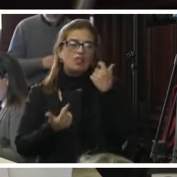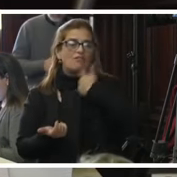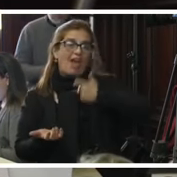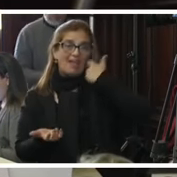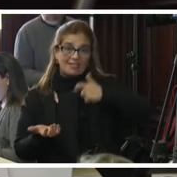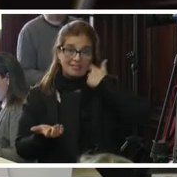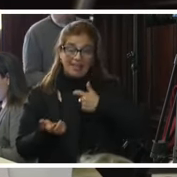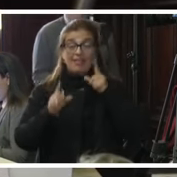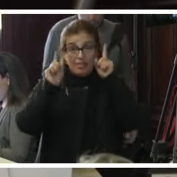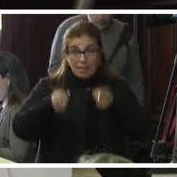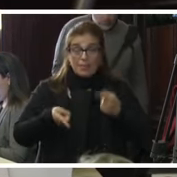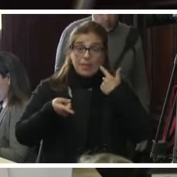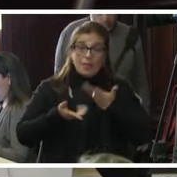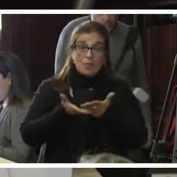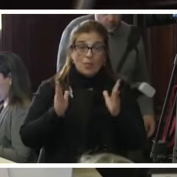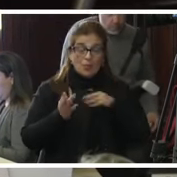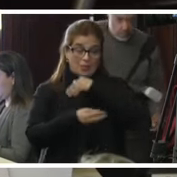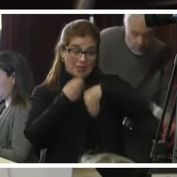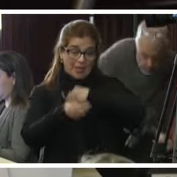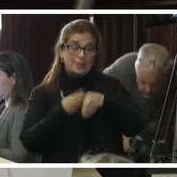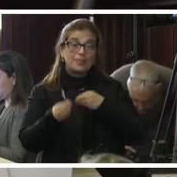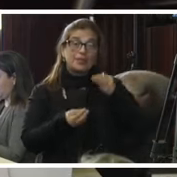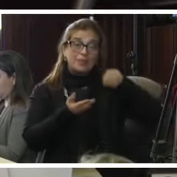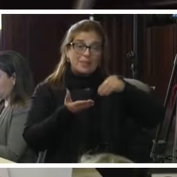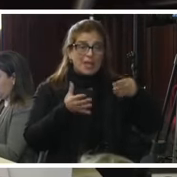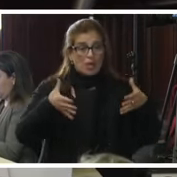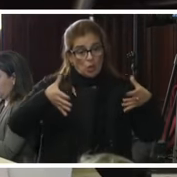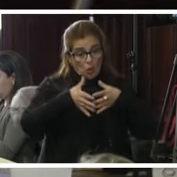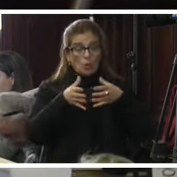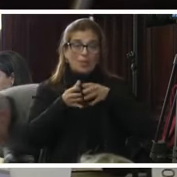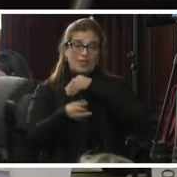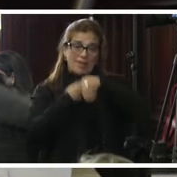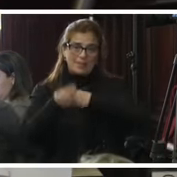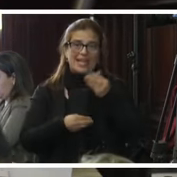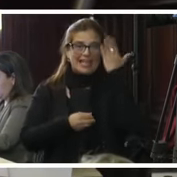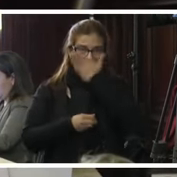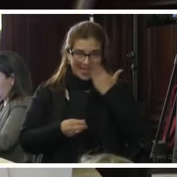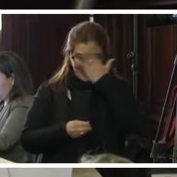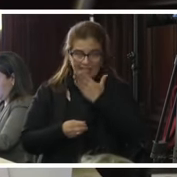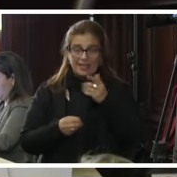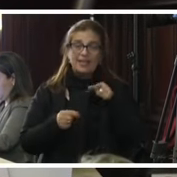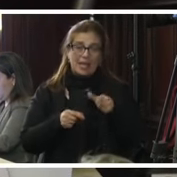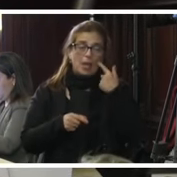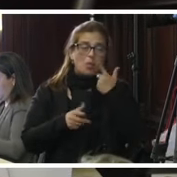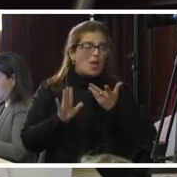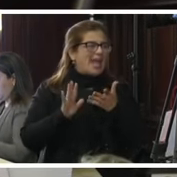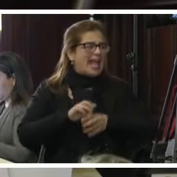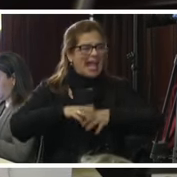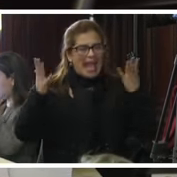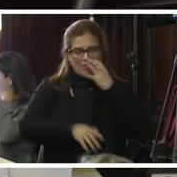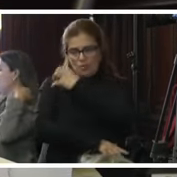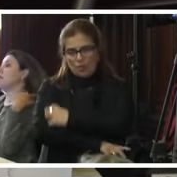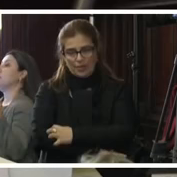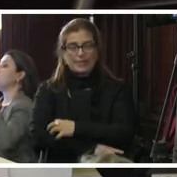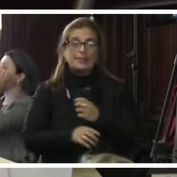o significativo número de famílias chefiadas por mulheres negras, como expressão da feminilização da pobreza. Embora não